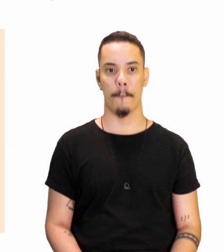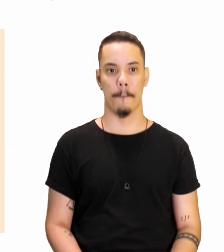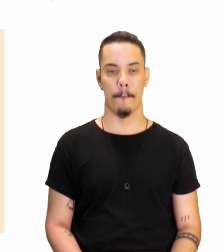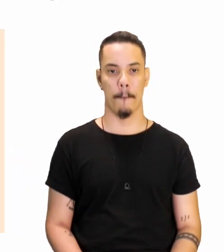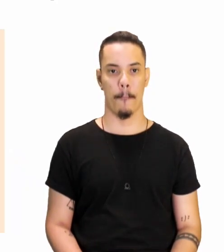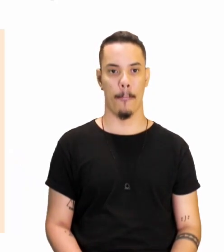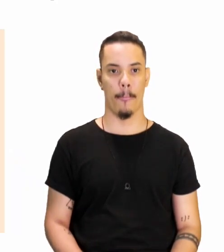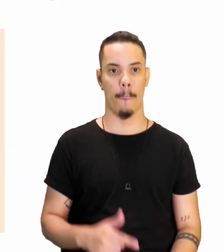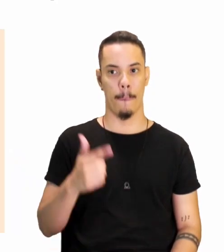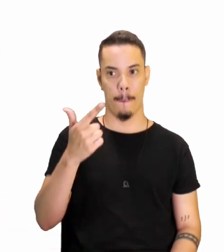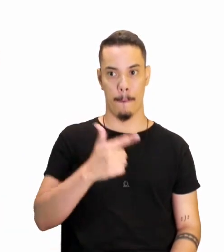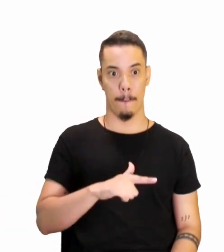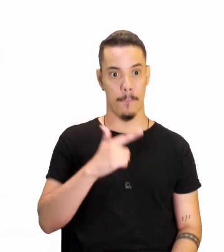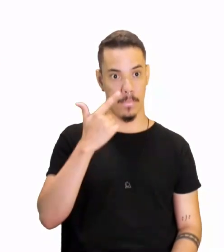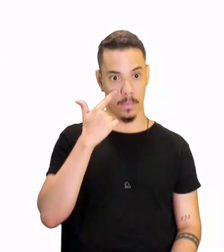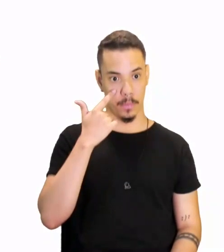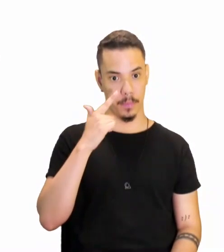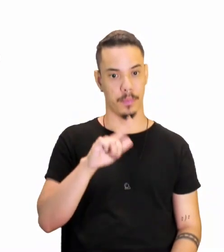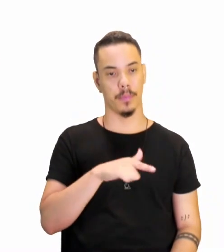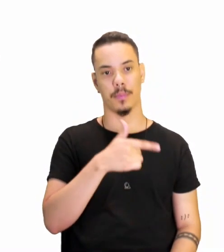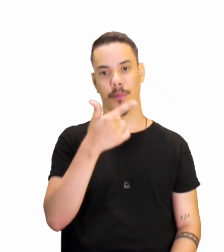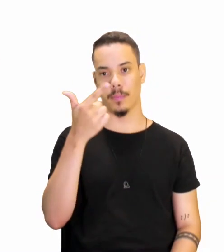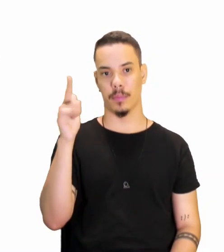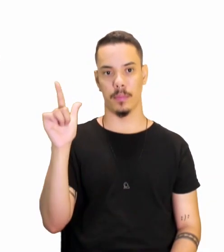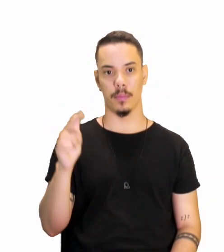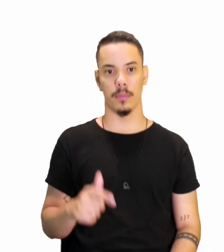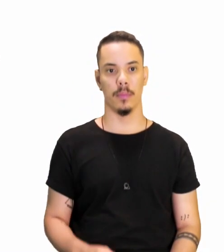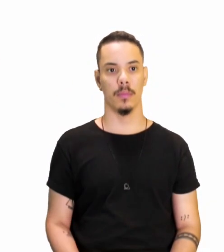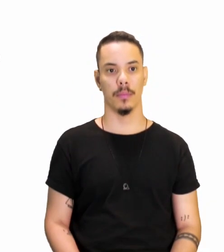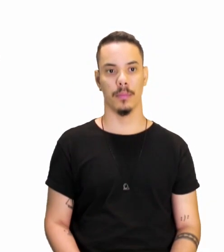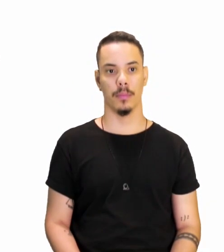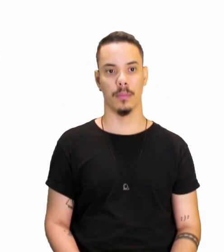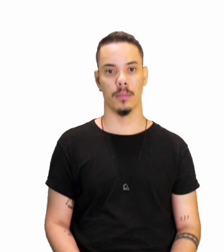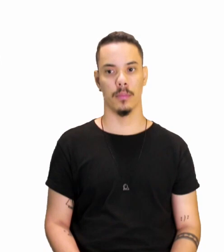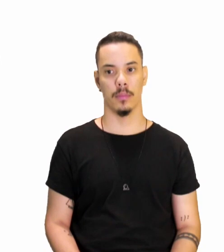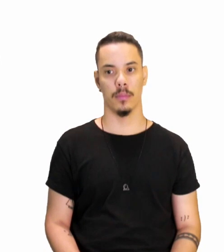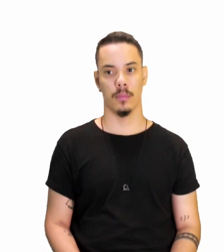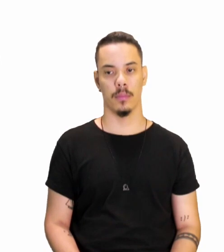aqui mais outra aqui para vocês. Nós temos o seguinte, ó.